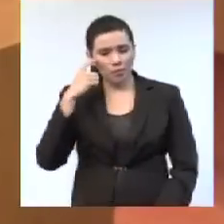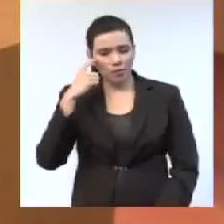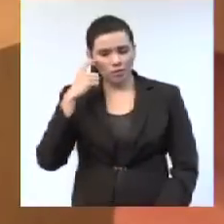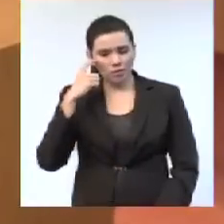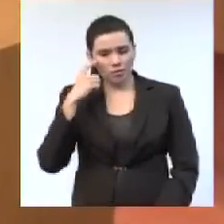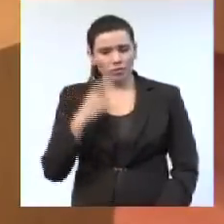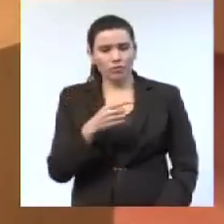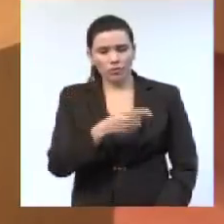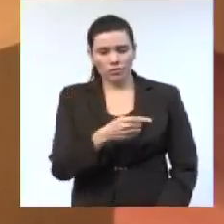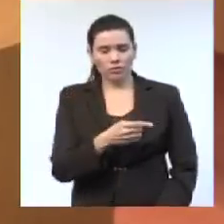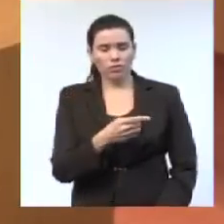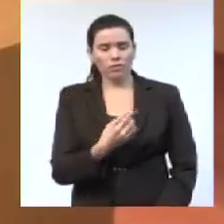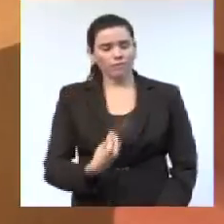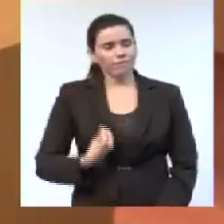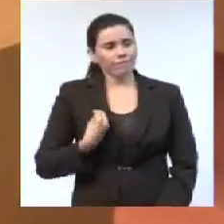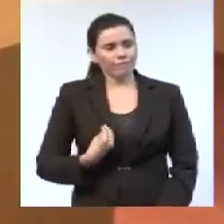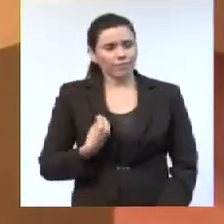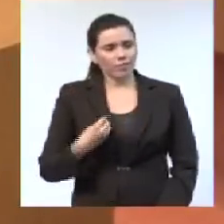fazer bonita.